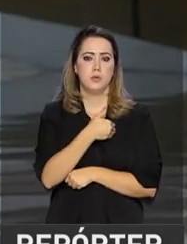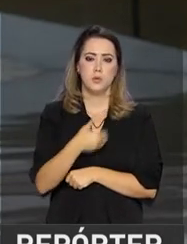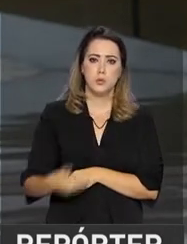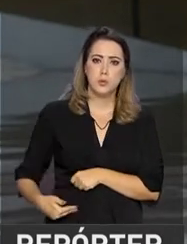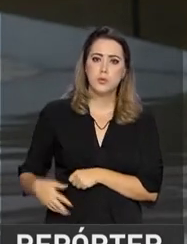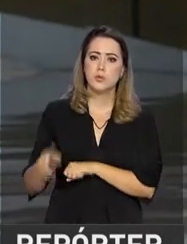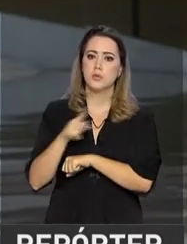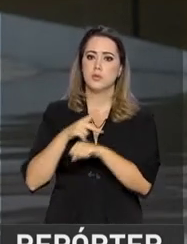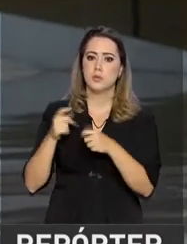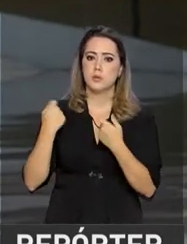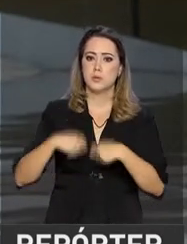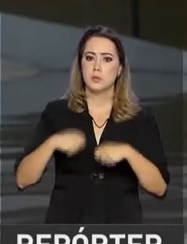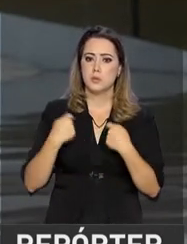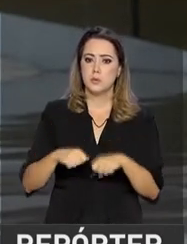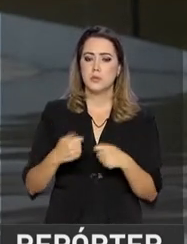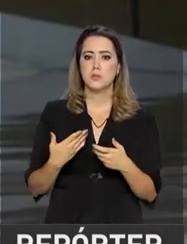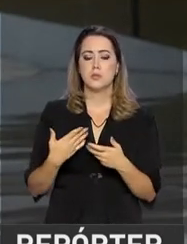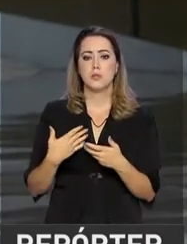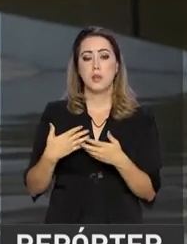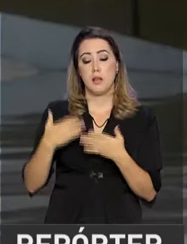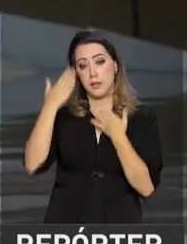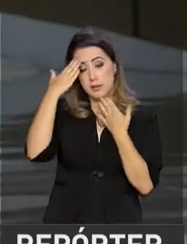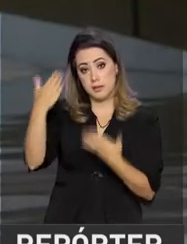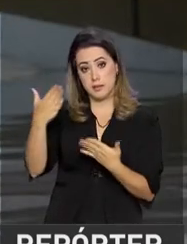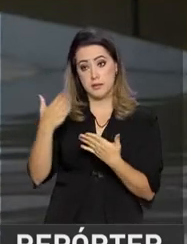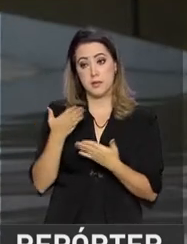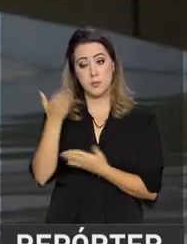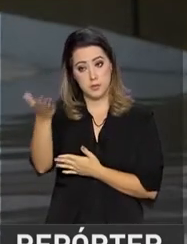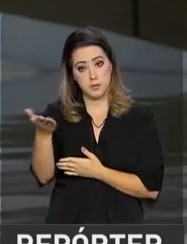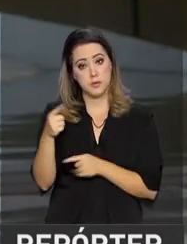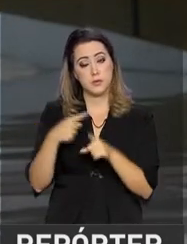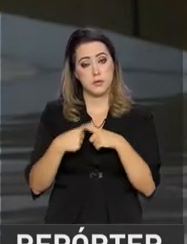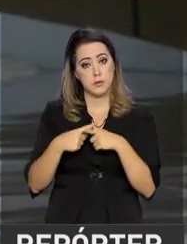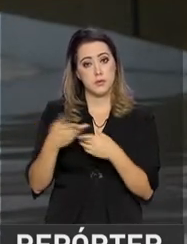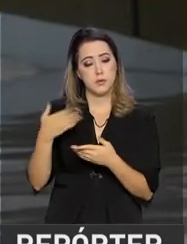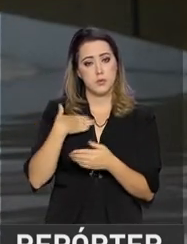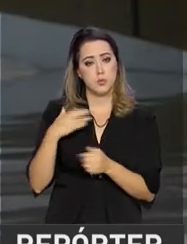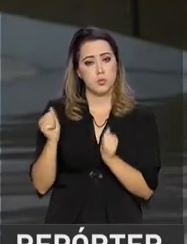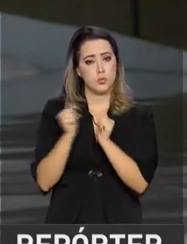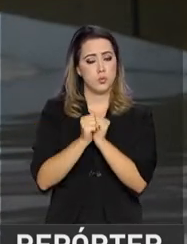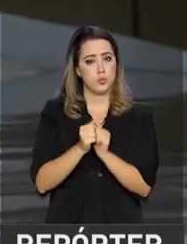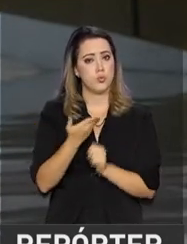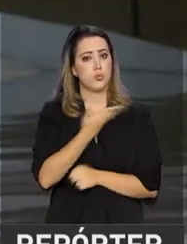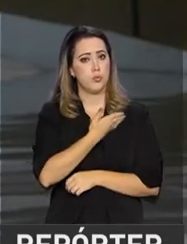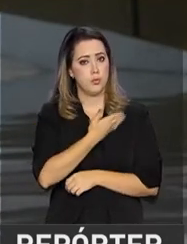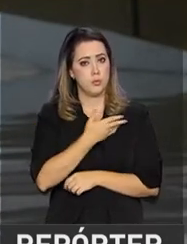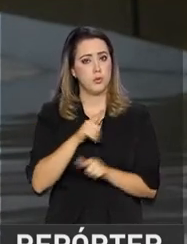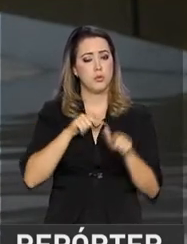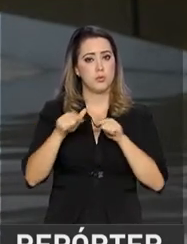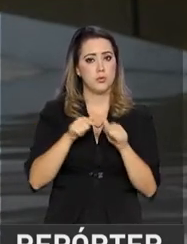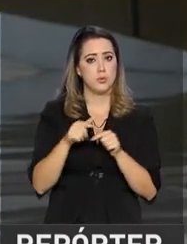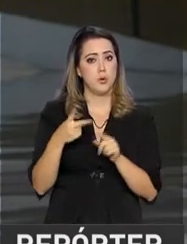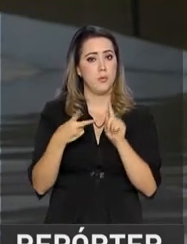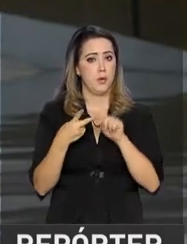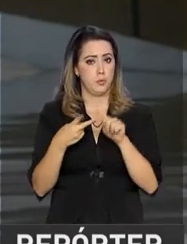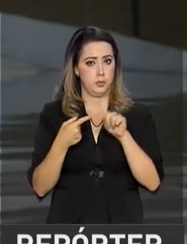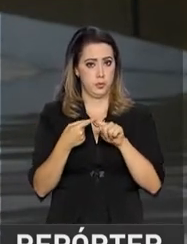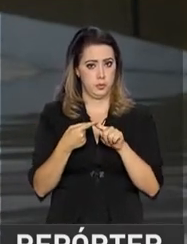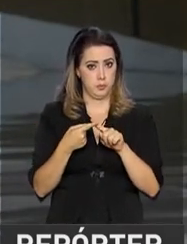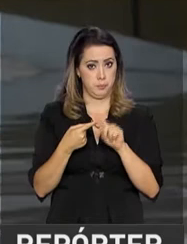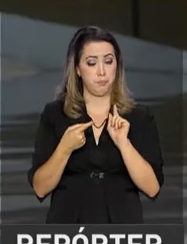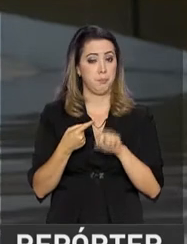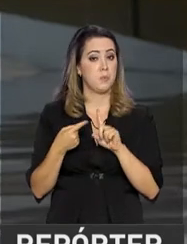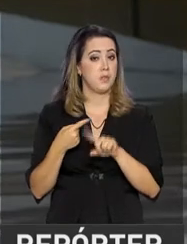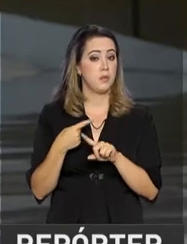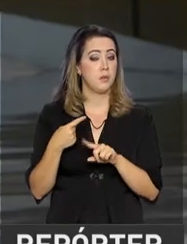país devemos muito a você. O meu prazer por tê-lo tido como companheiro de jornada foi duplo. Primeiro, pelas